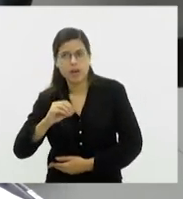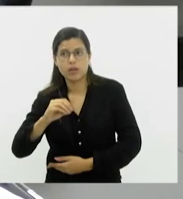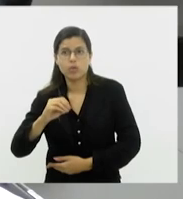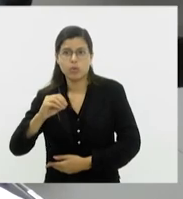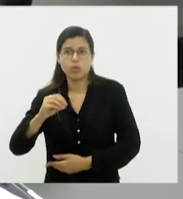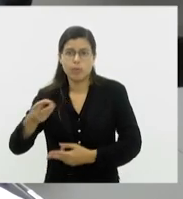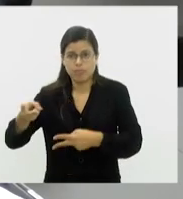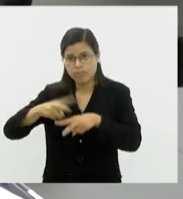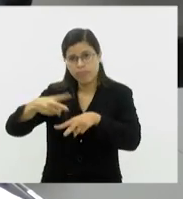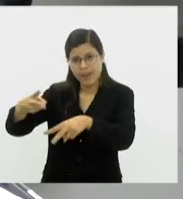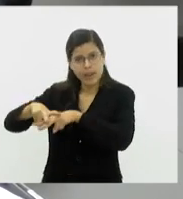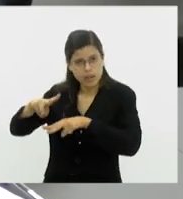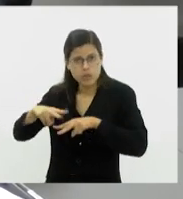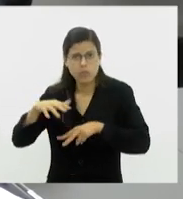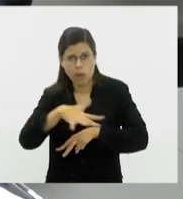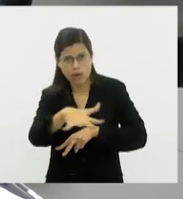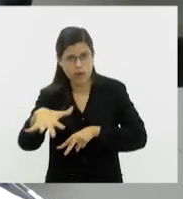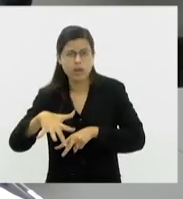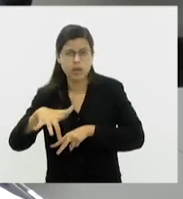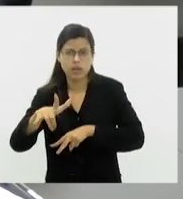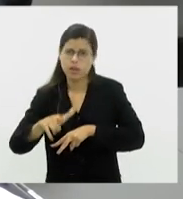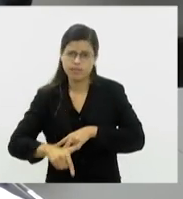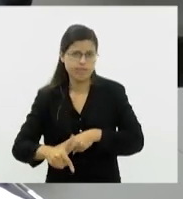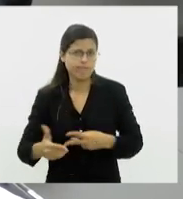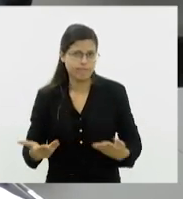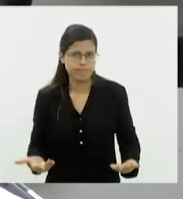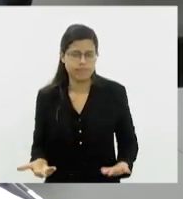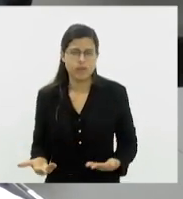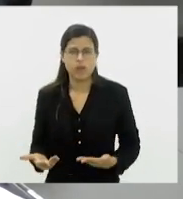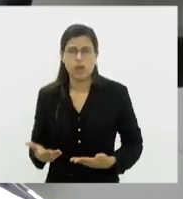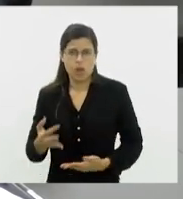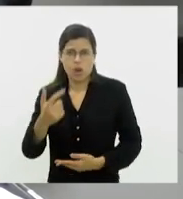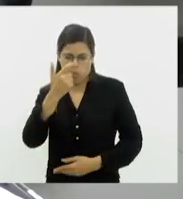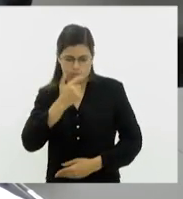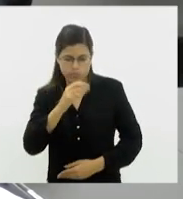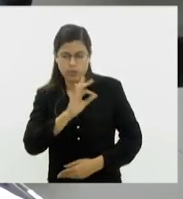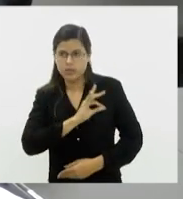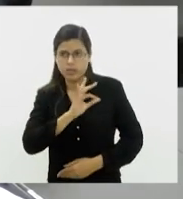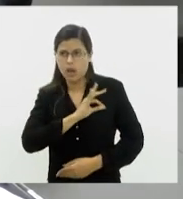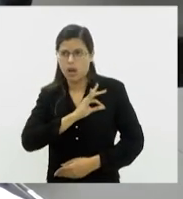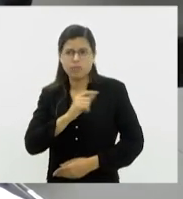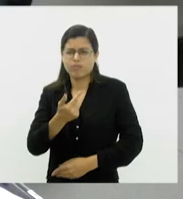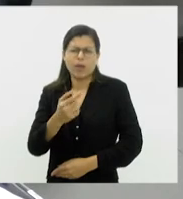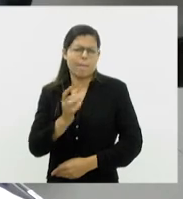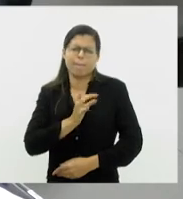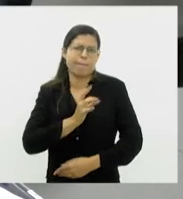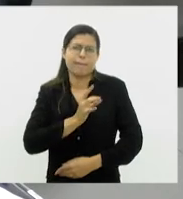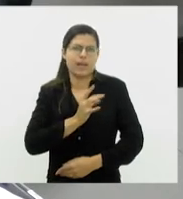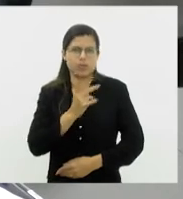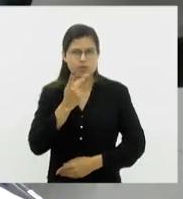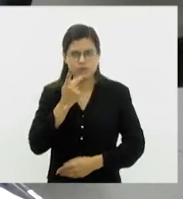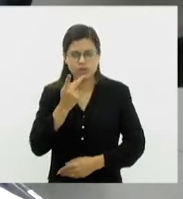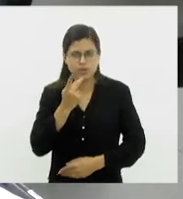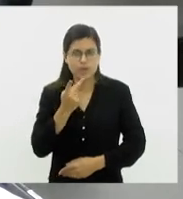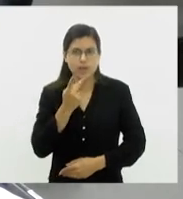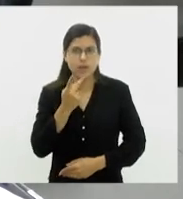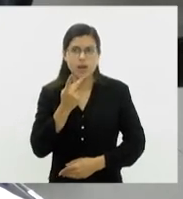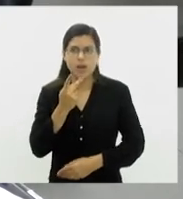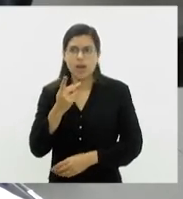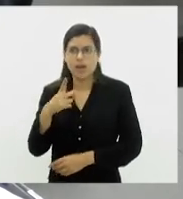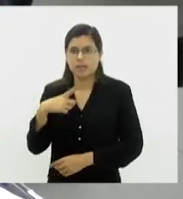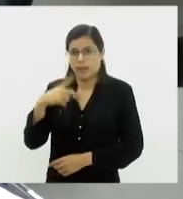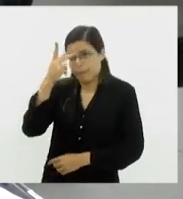quantidade isso aí é fato e como não tenho medo de falar que eu falo tem gente que fica receoso